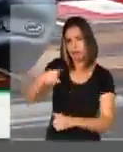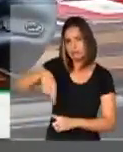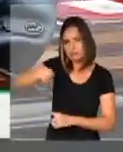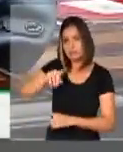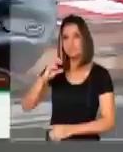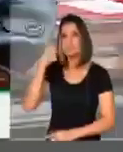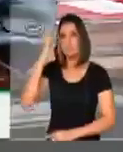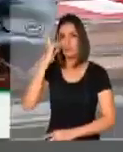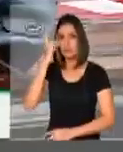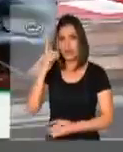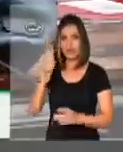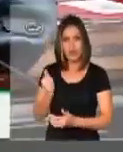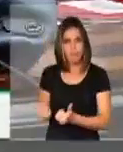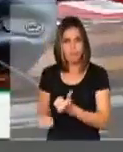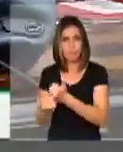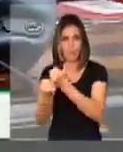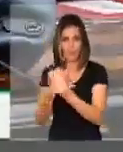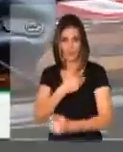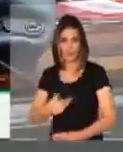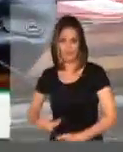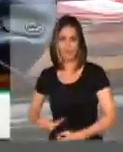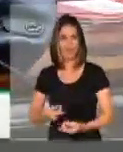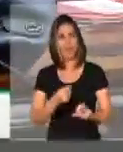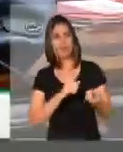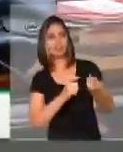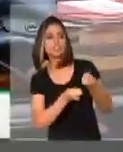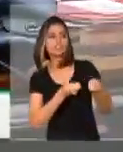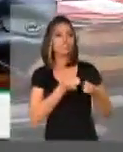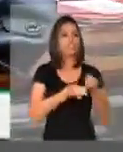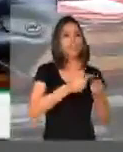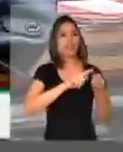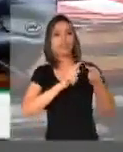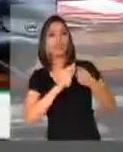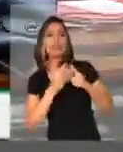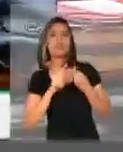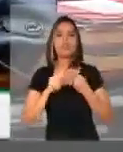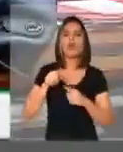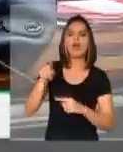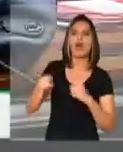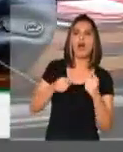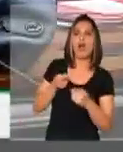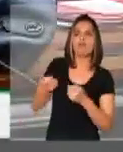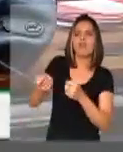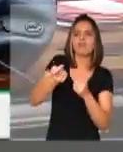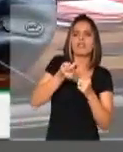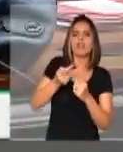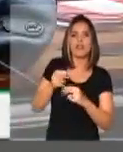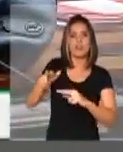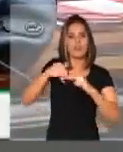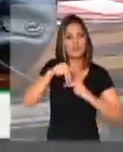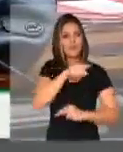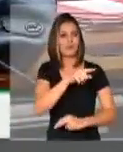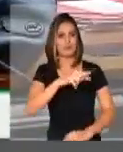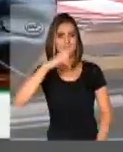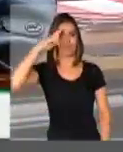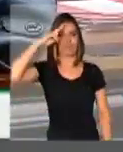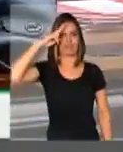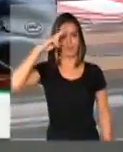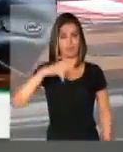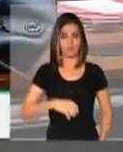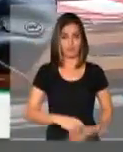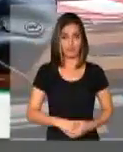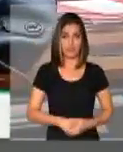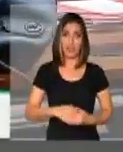dessa base, de alguma forma chantageando o governo por conta dos militares.